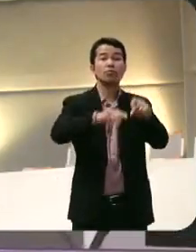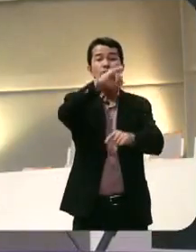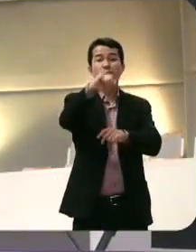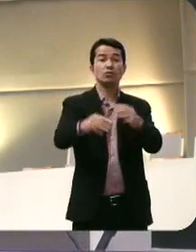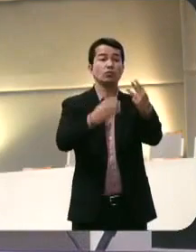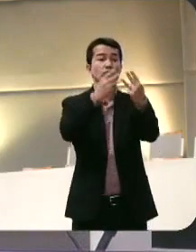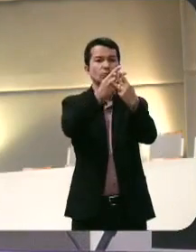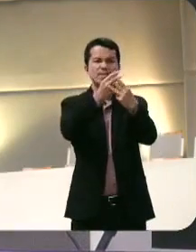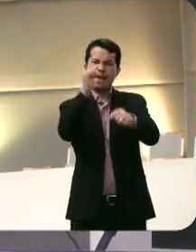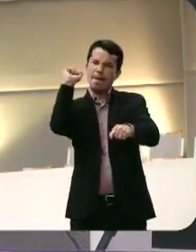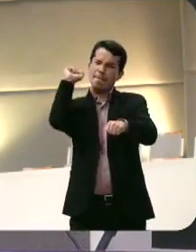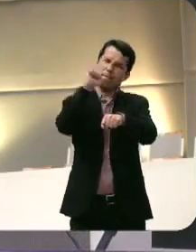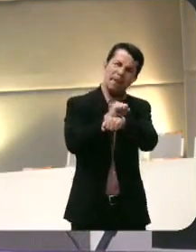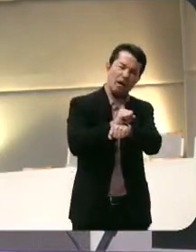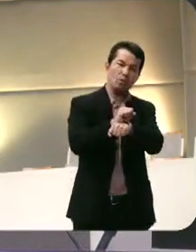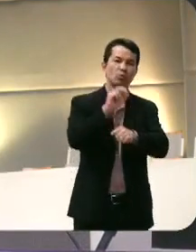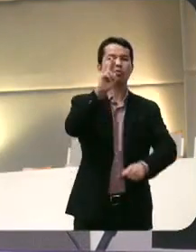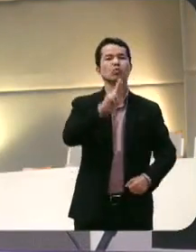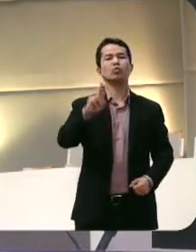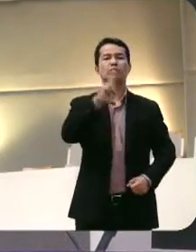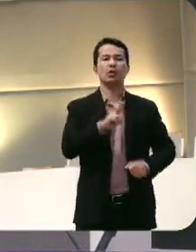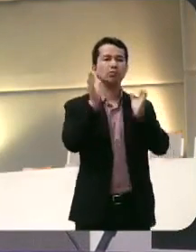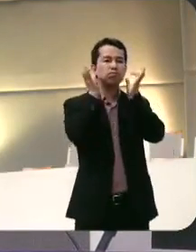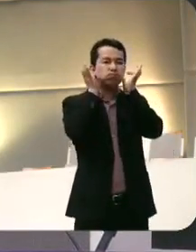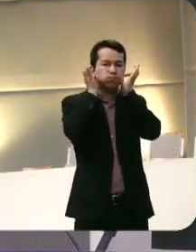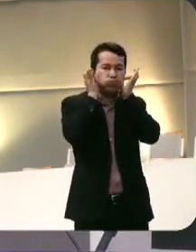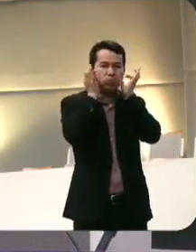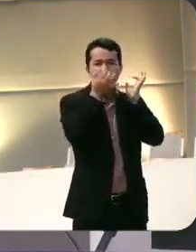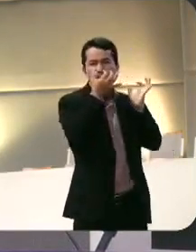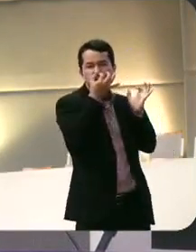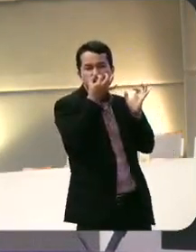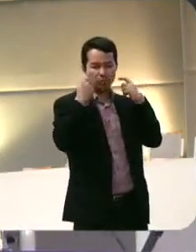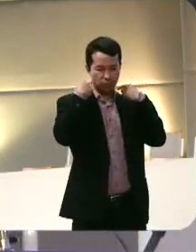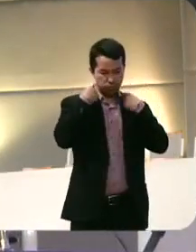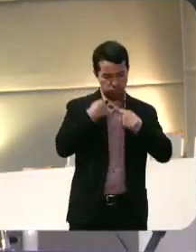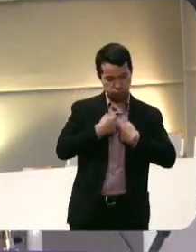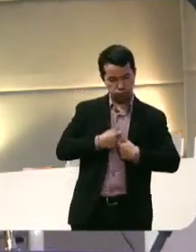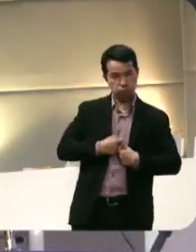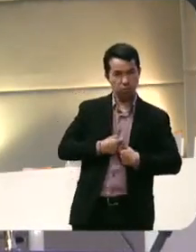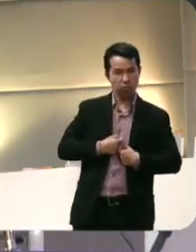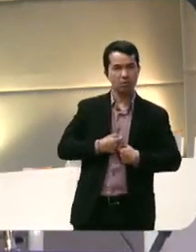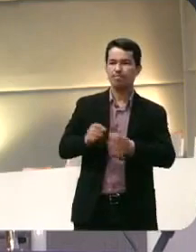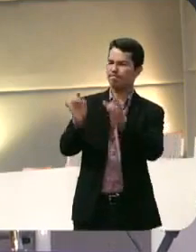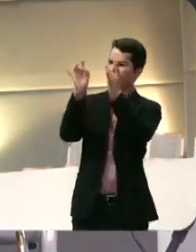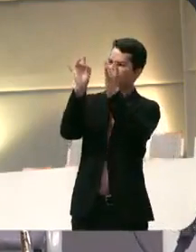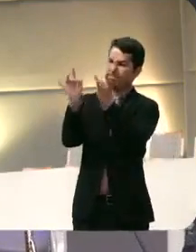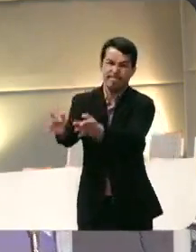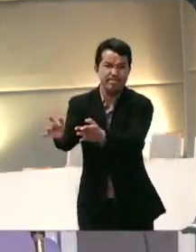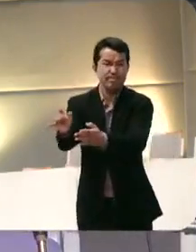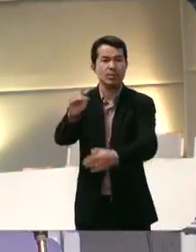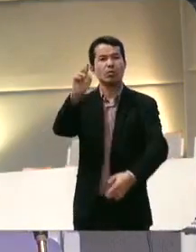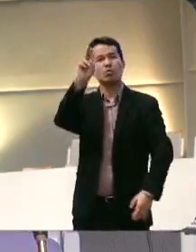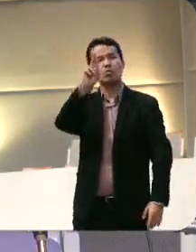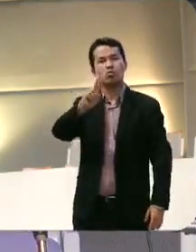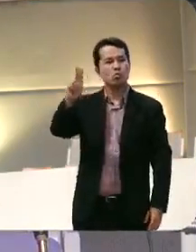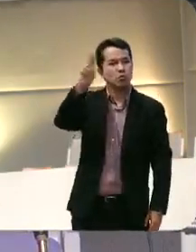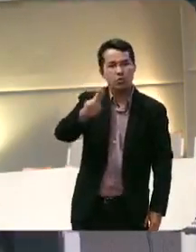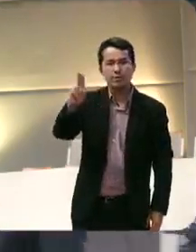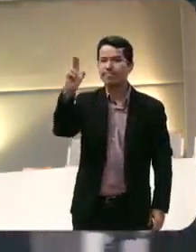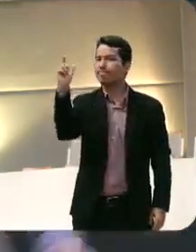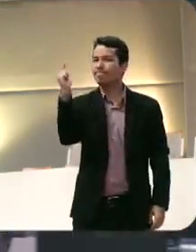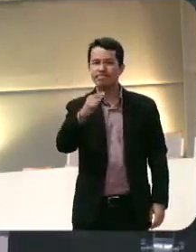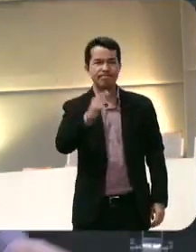ao bezerro, aquilo que ocupou o lugar do Senhor na vida deles, eles abandonaram no Horebe e nunca mais pegaram.